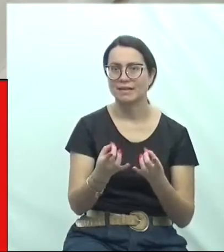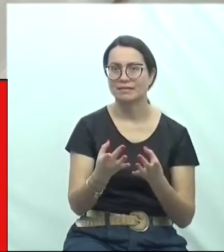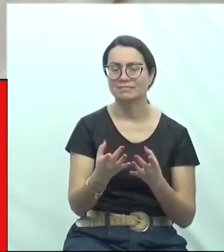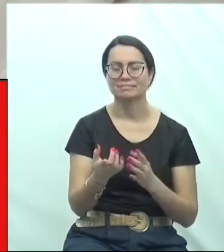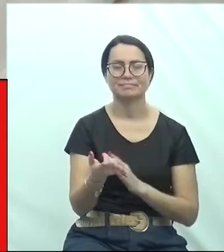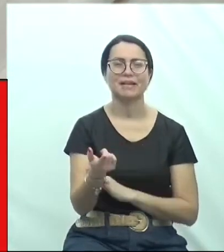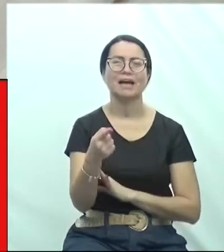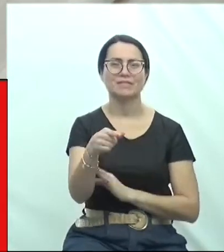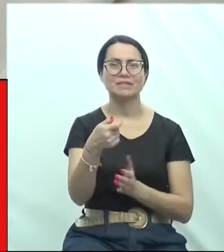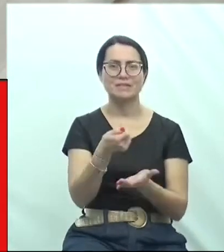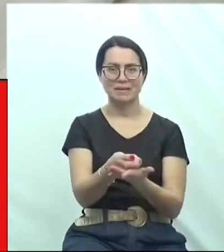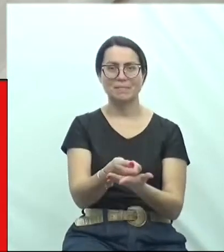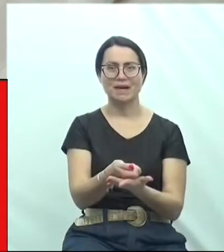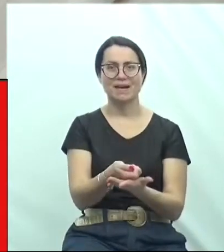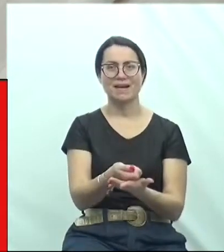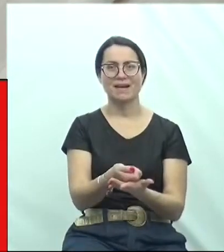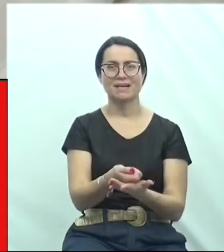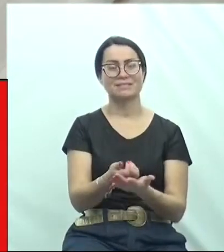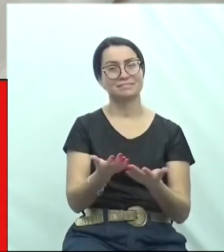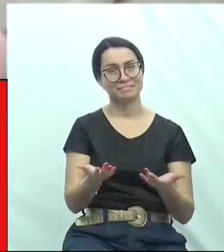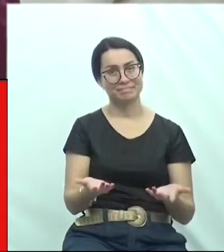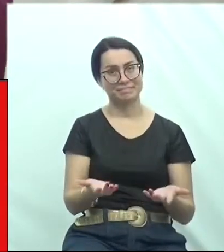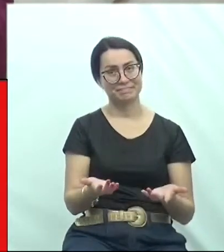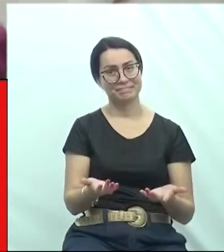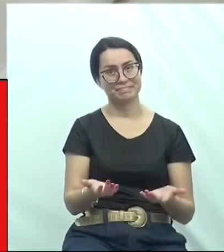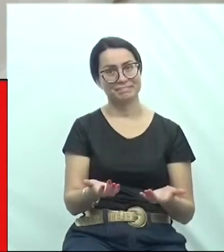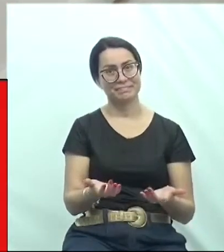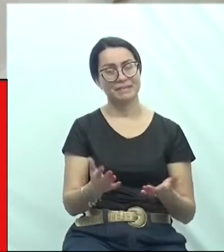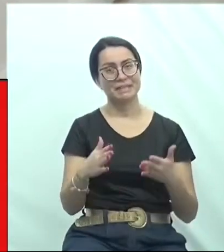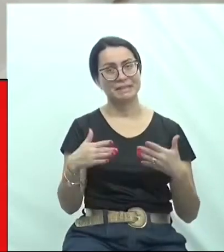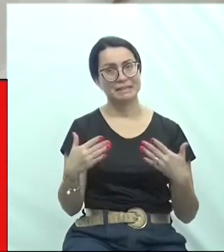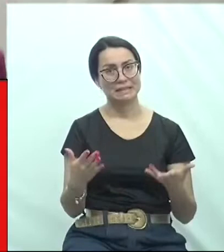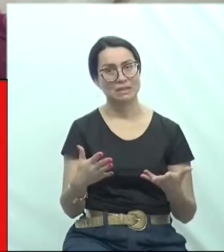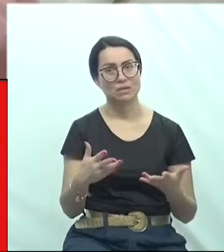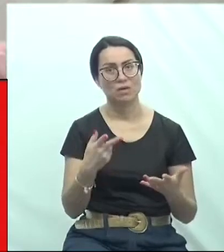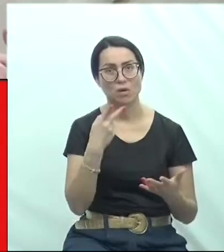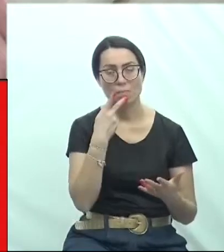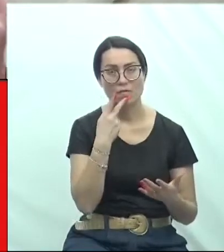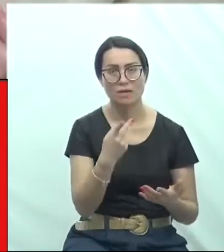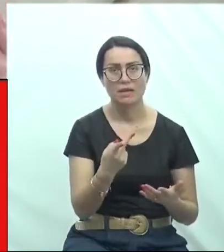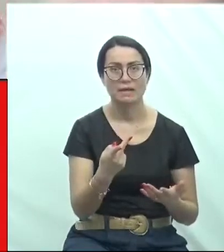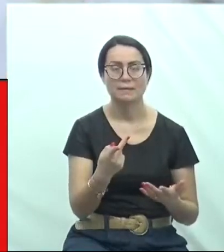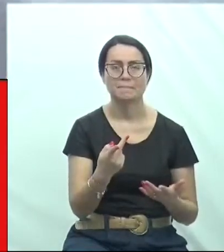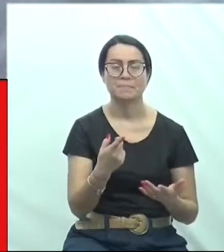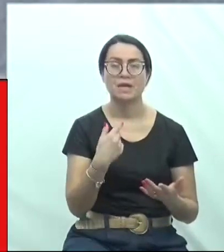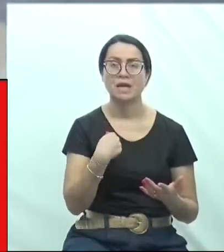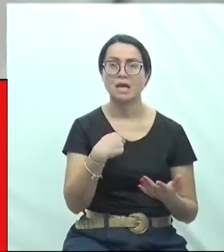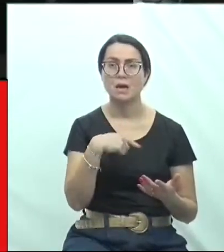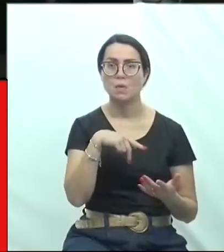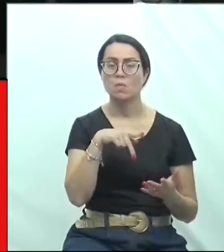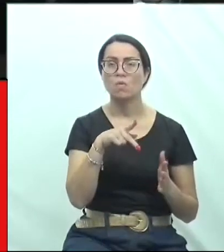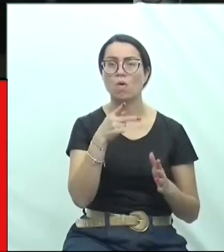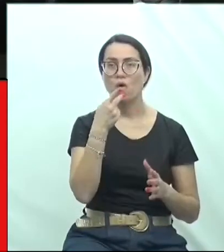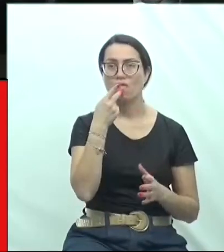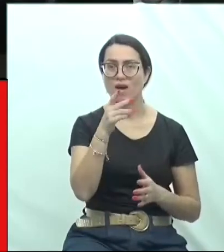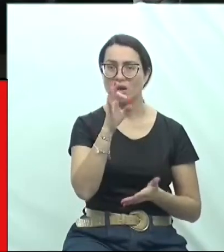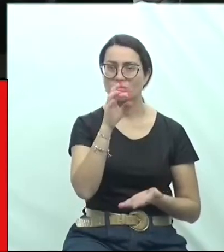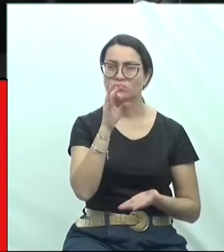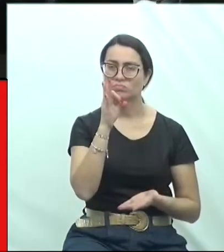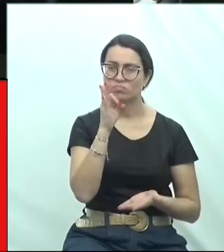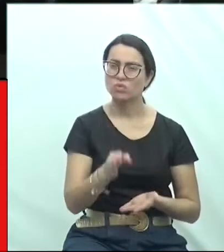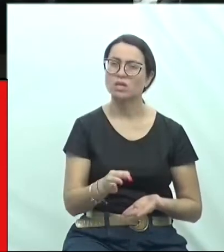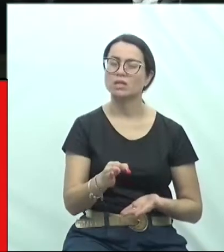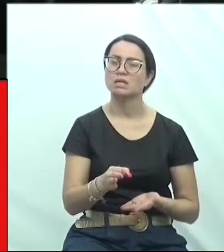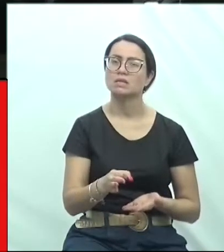aí você vai ter que bombear. Tá? Então, como eu falei, isso aí eu digo com propriedade, porque a gente está indo casa em casa